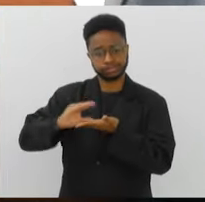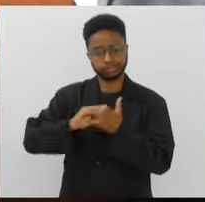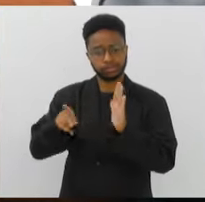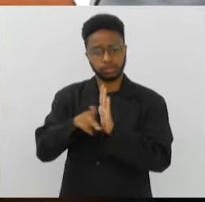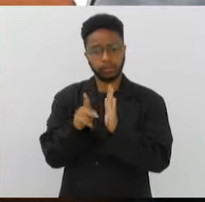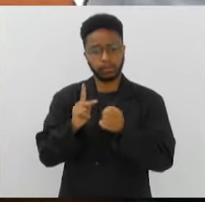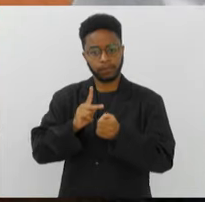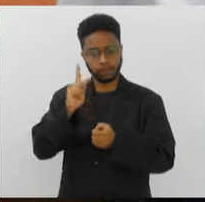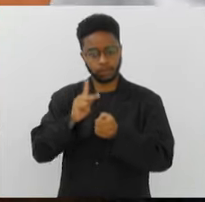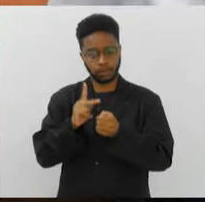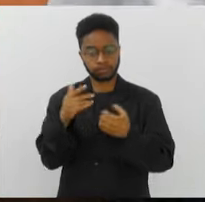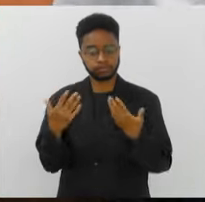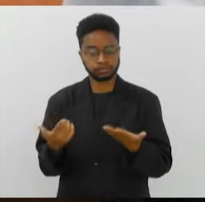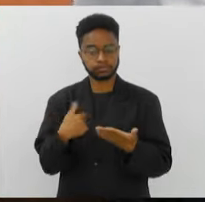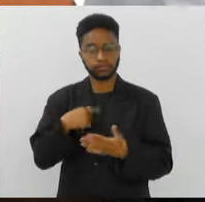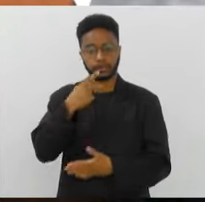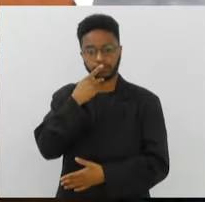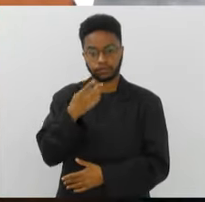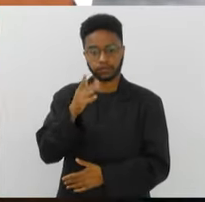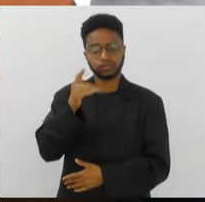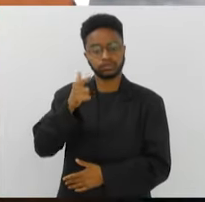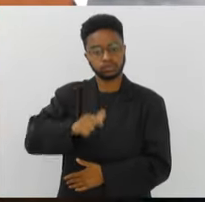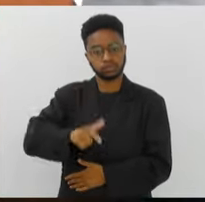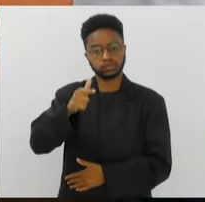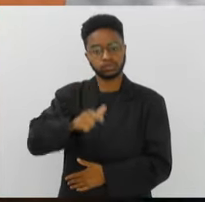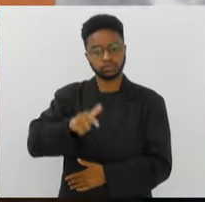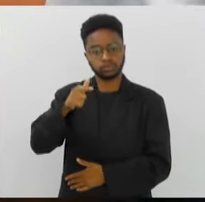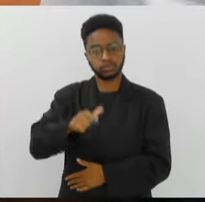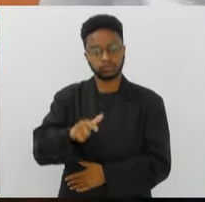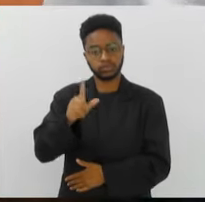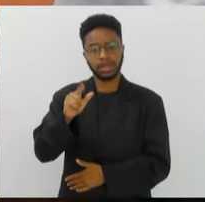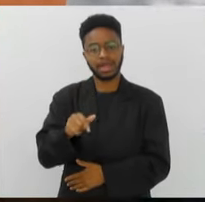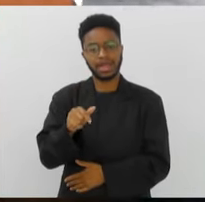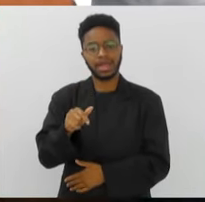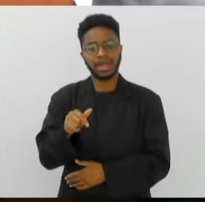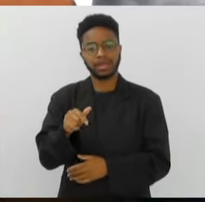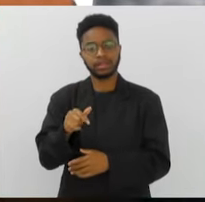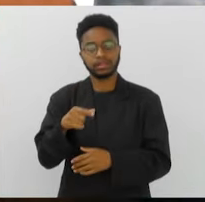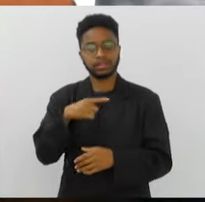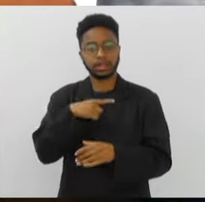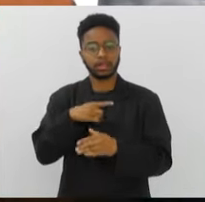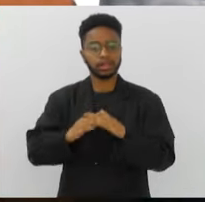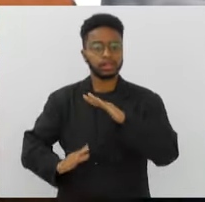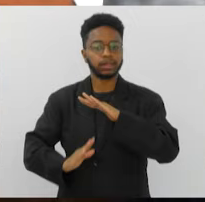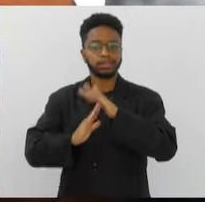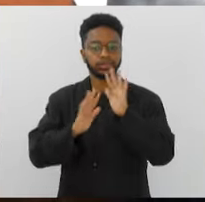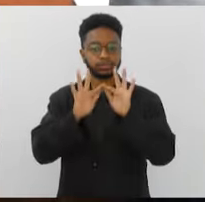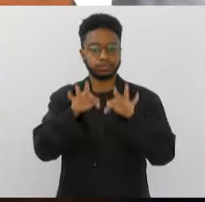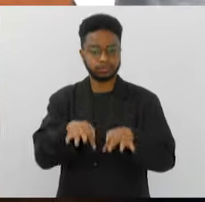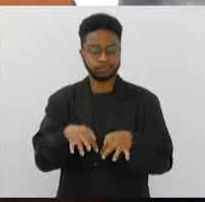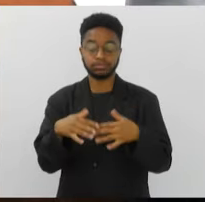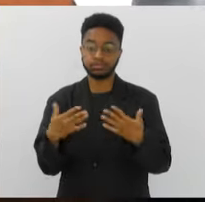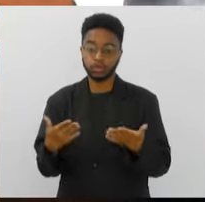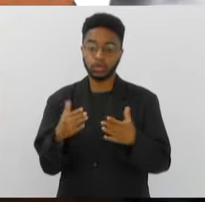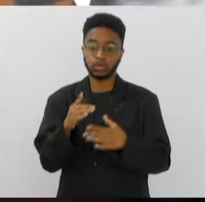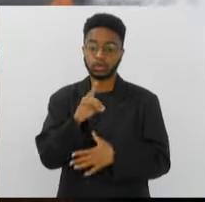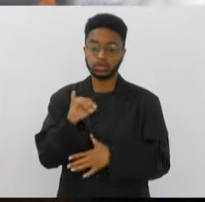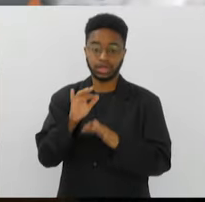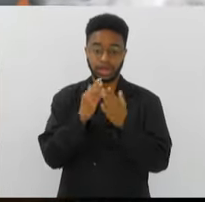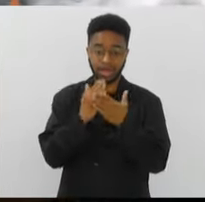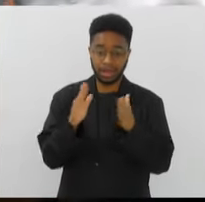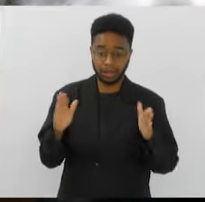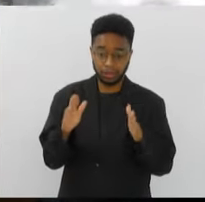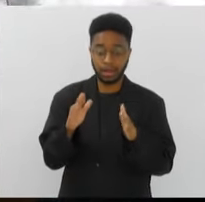E eu venho falando insistentemente que o royalties é um bem finito. O dia que acabar o royalties de Maricá, Maricá vai